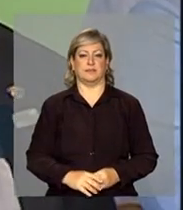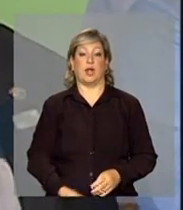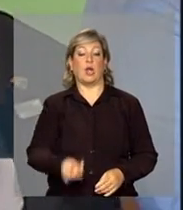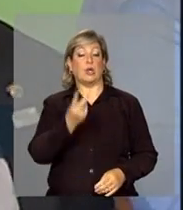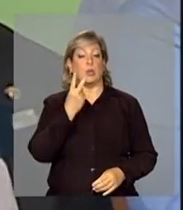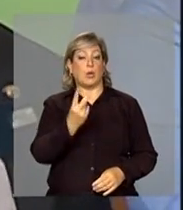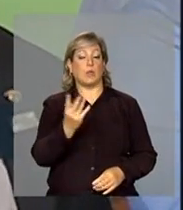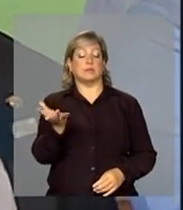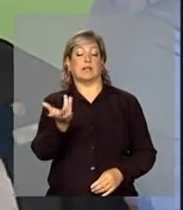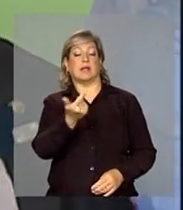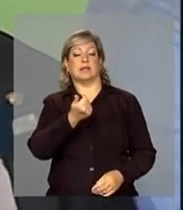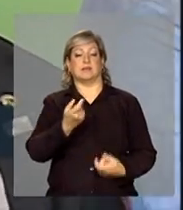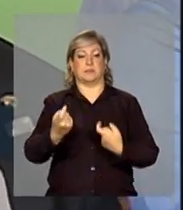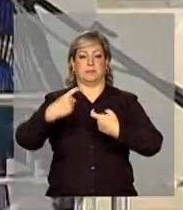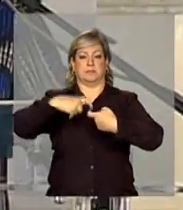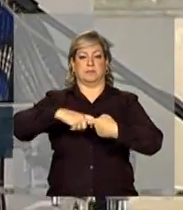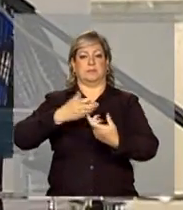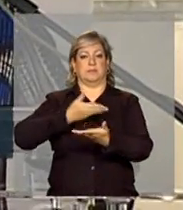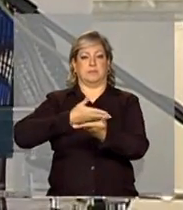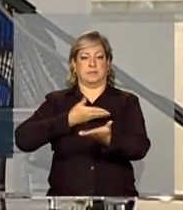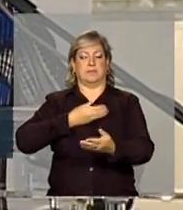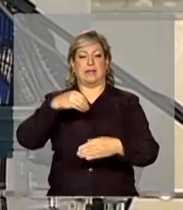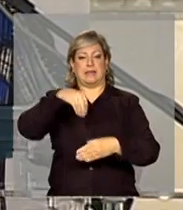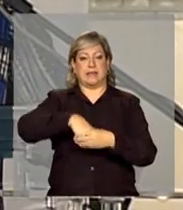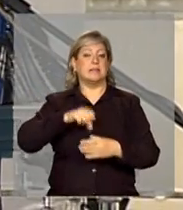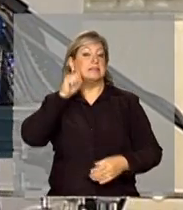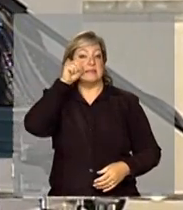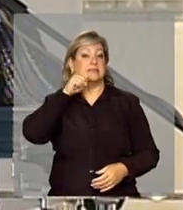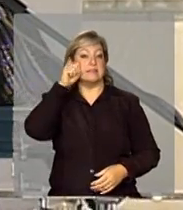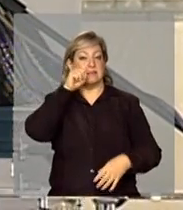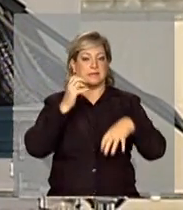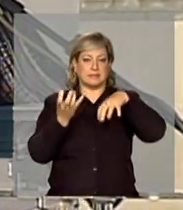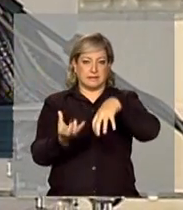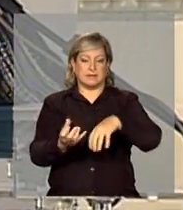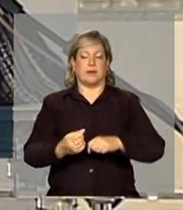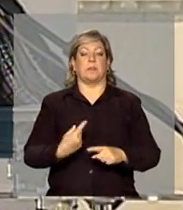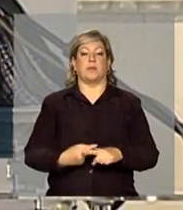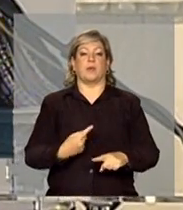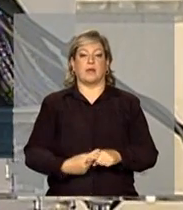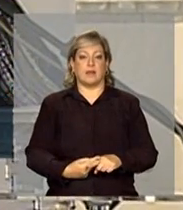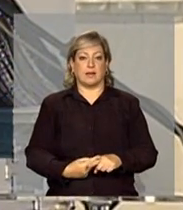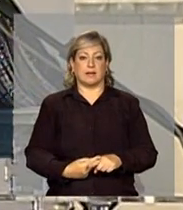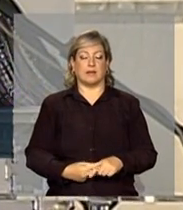dois grandes parceiros no Senado da República, porque